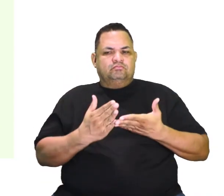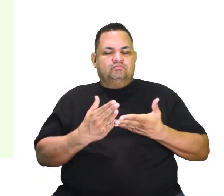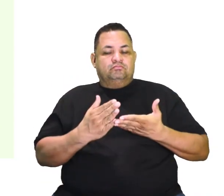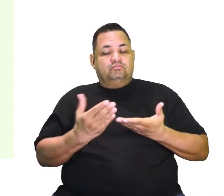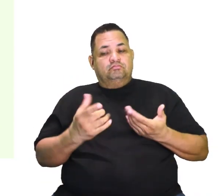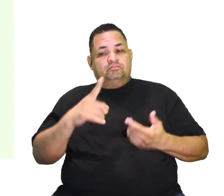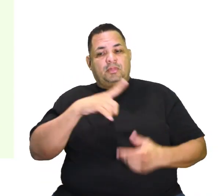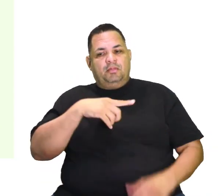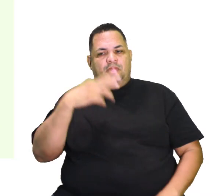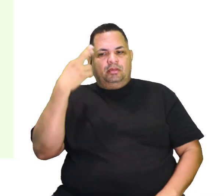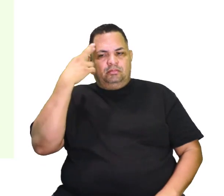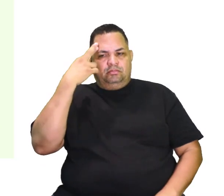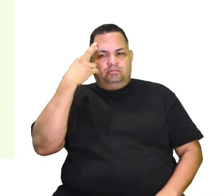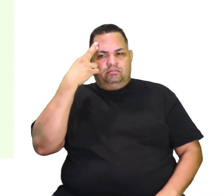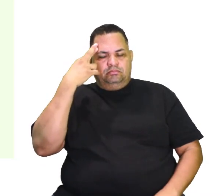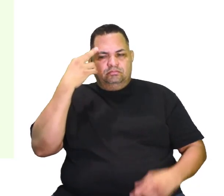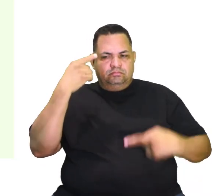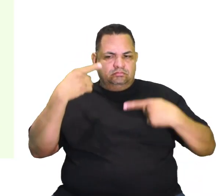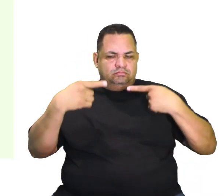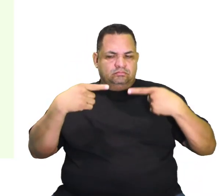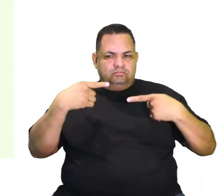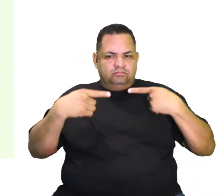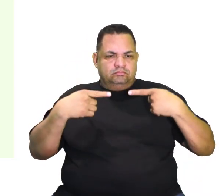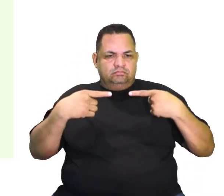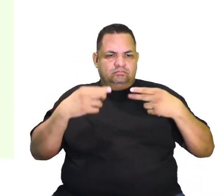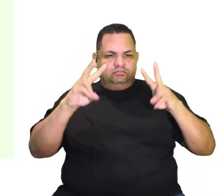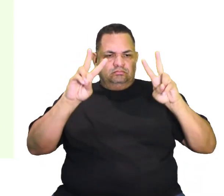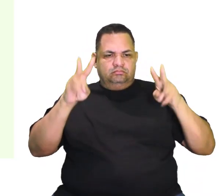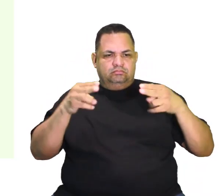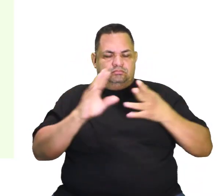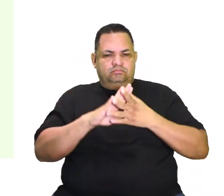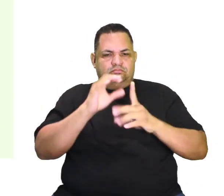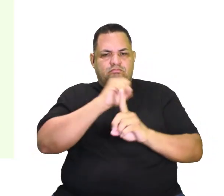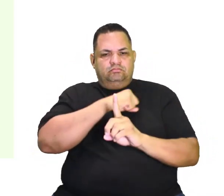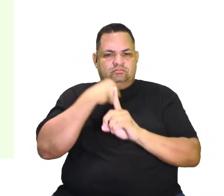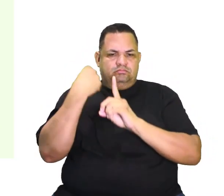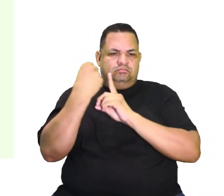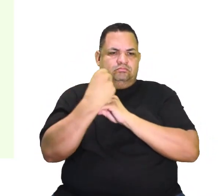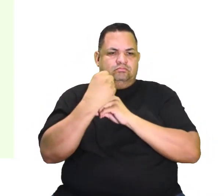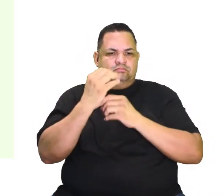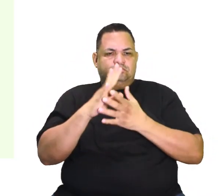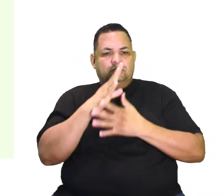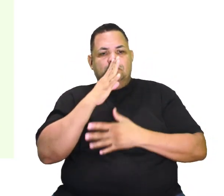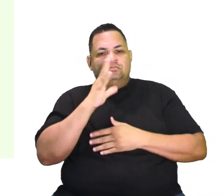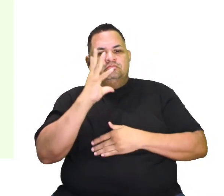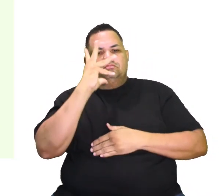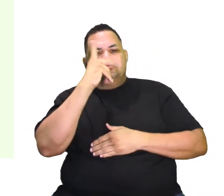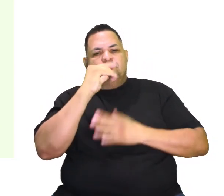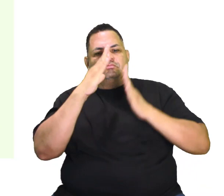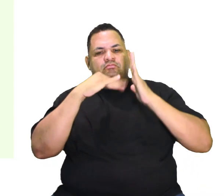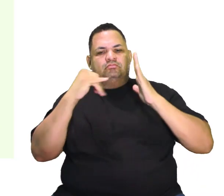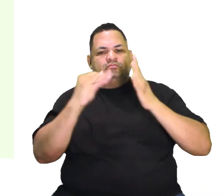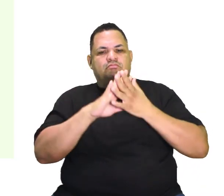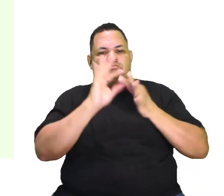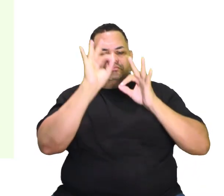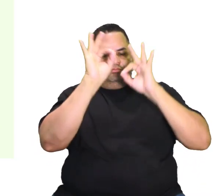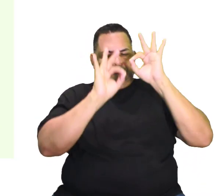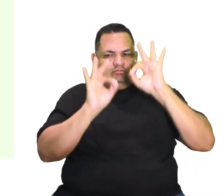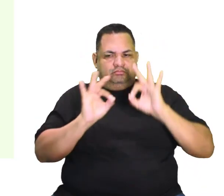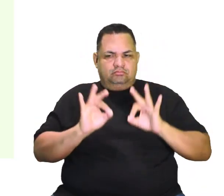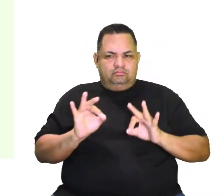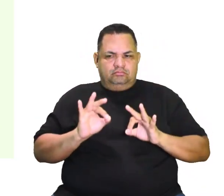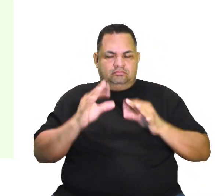uma reflexão, uma discussão, né, um tema social, admirar a beleza estética dos